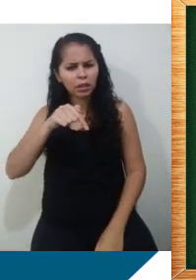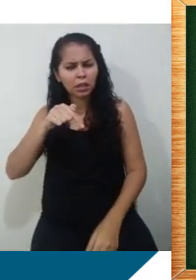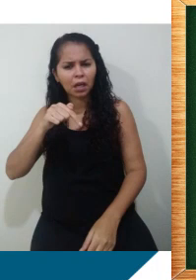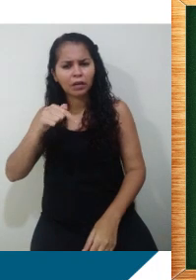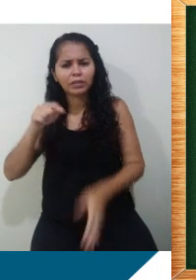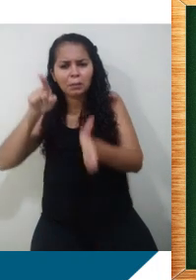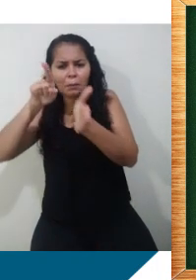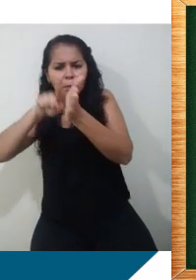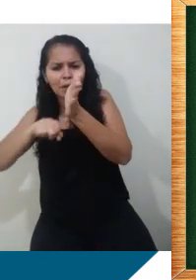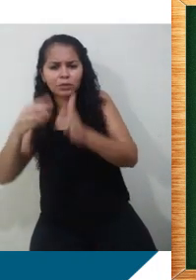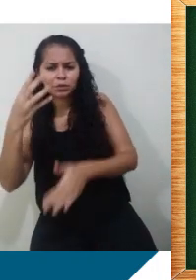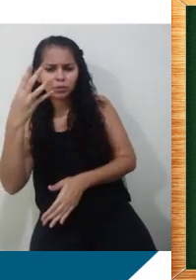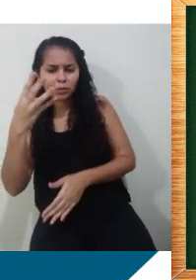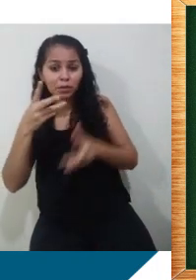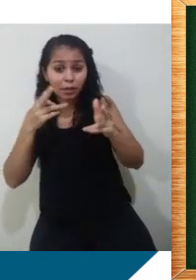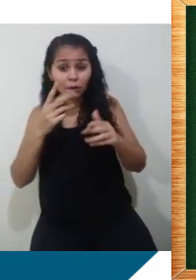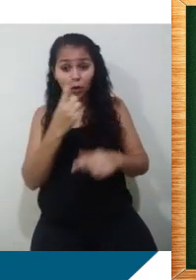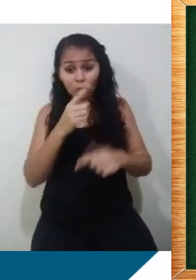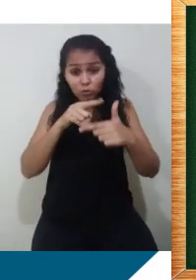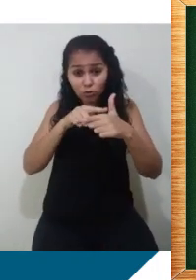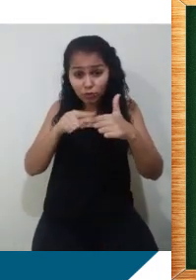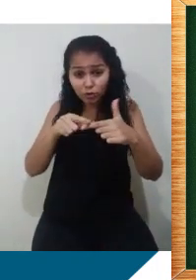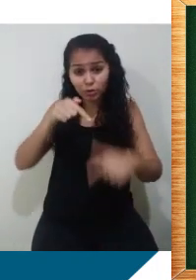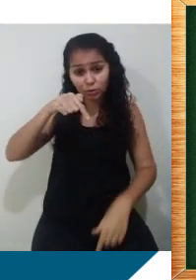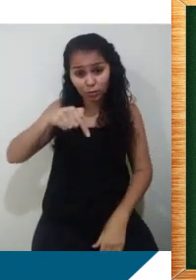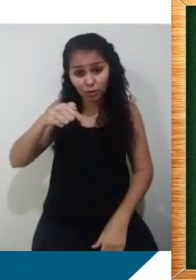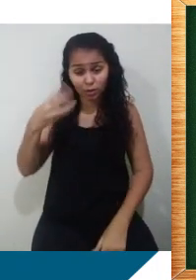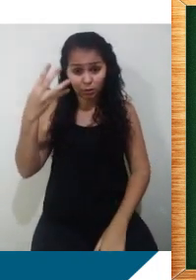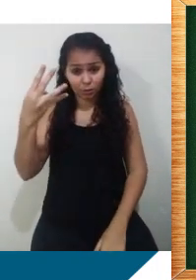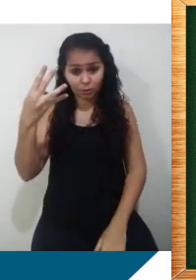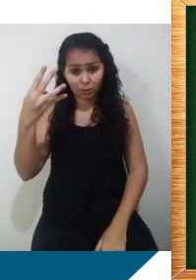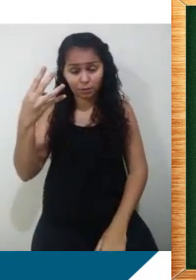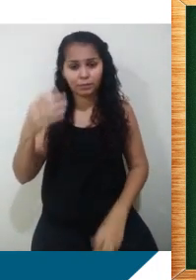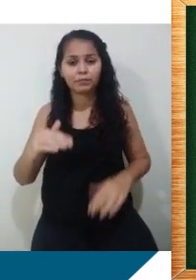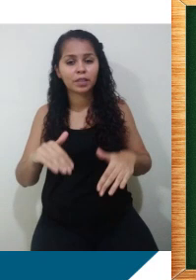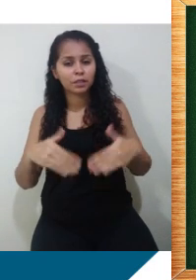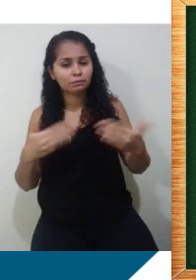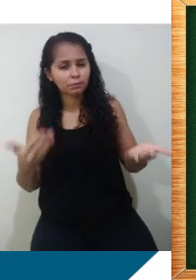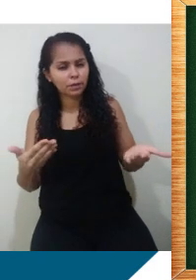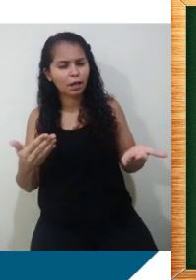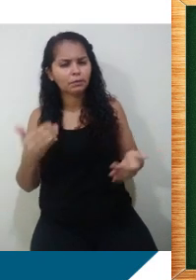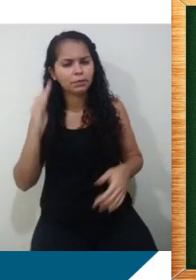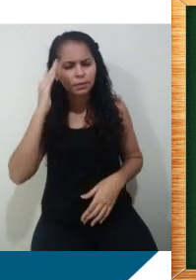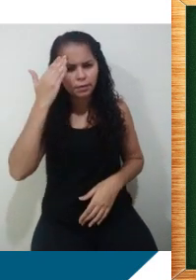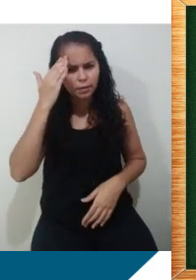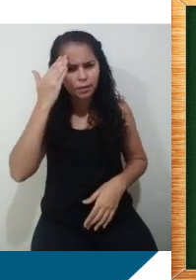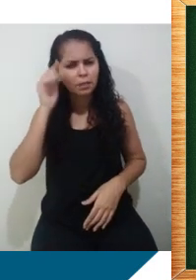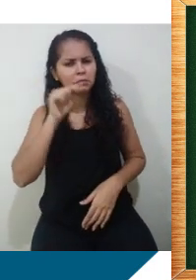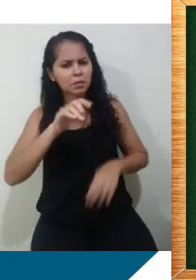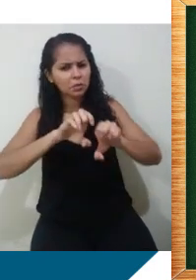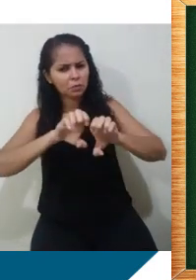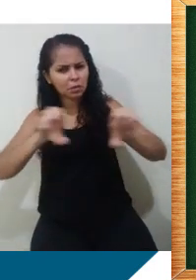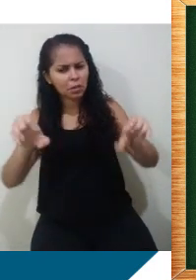por Q à quarta. Sendo assim, podemos concluir que essa expressão também é válida se você quer andar para a